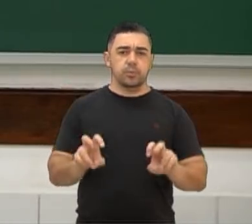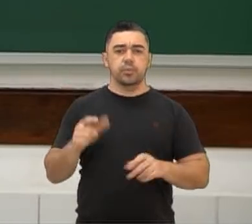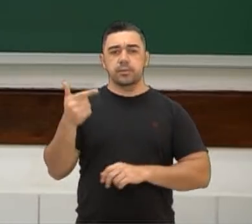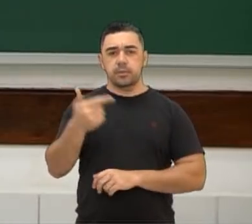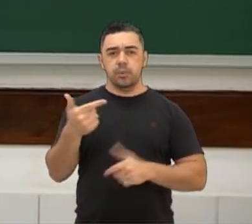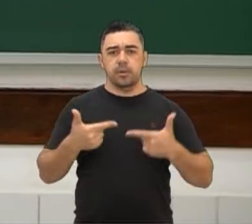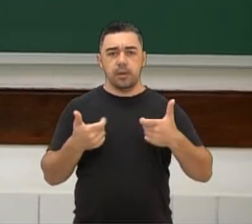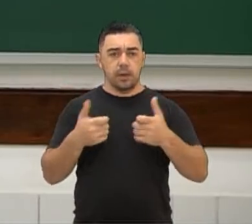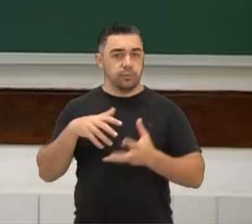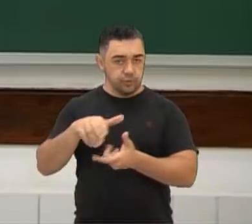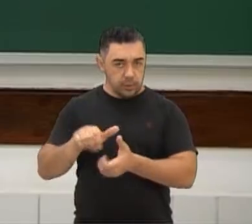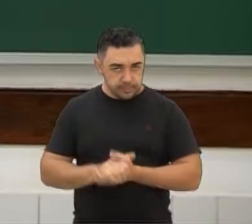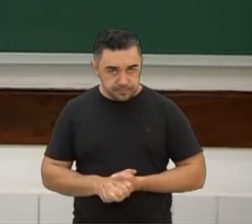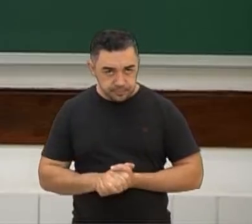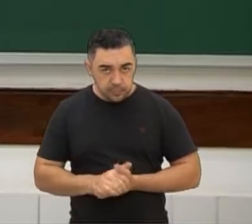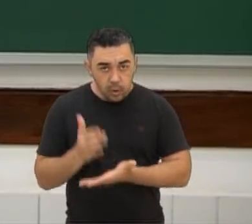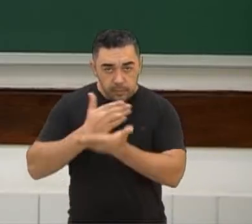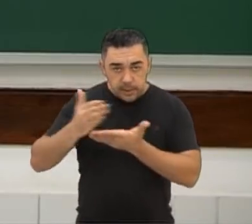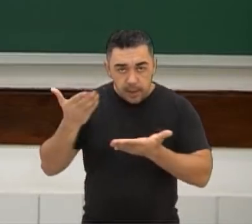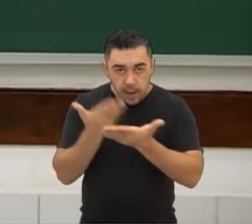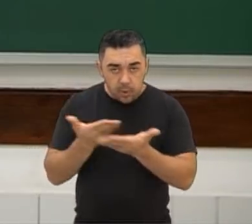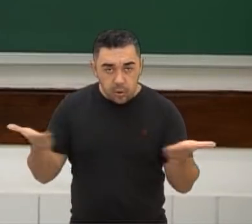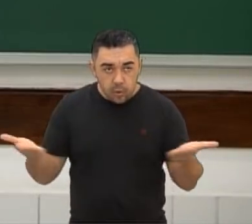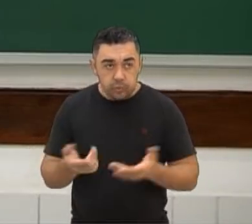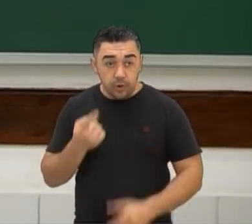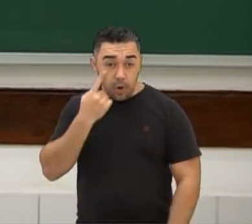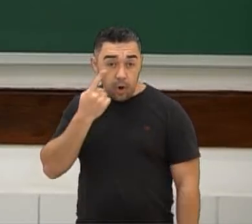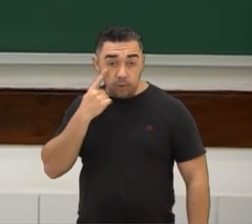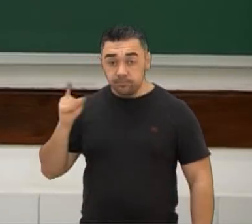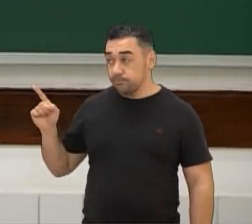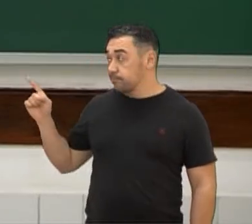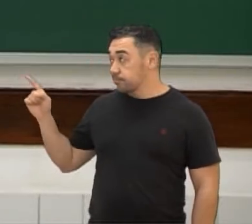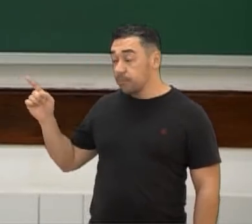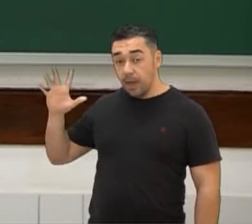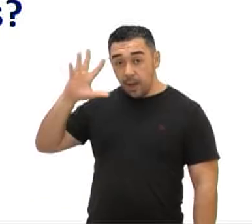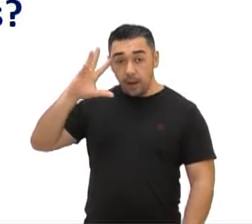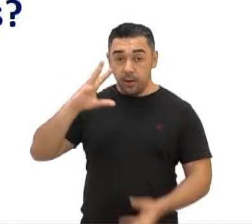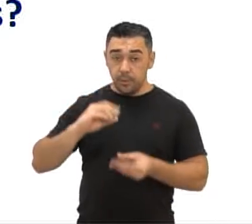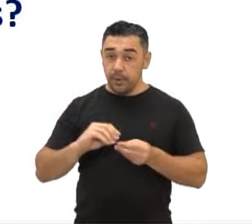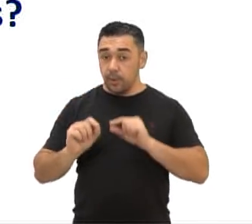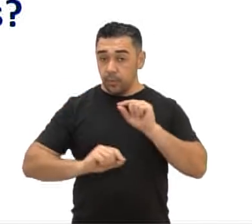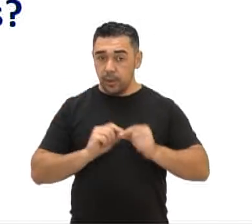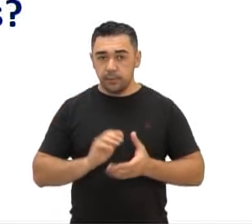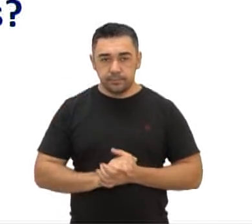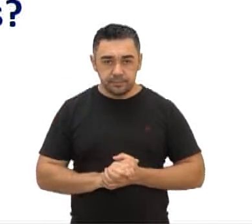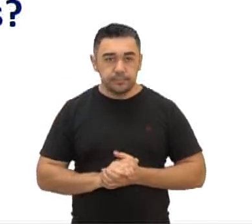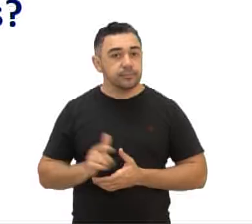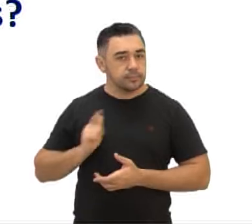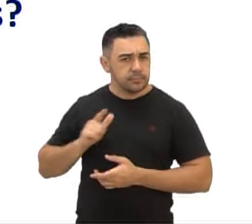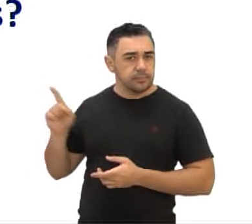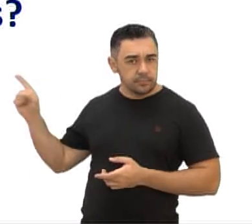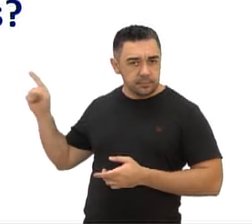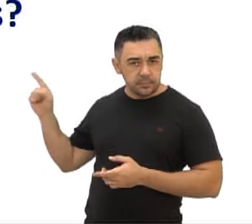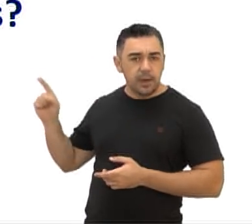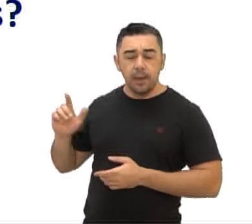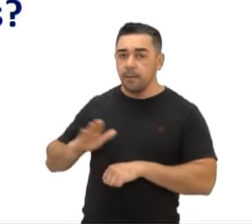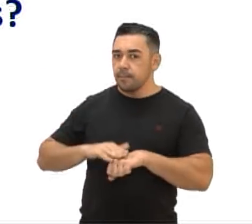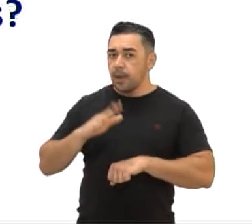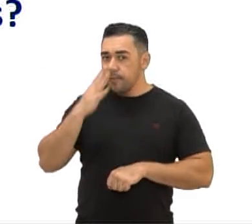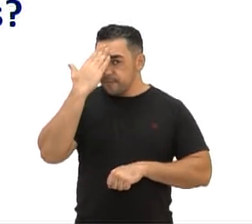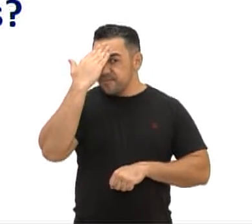Segunda Guerra Mundial. Para entrar na aula de hoje, aquela imagem para você entender um pouco do que teremos. E aí, uma das imagens